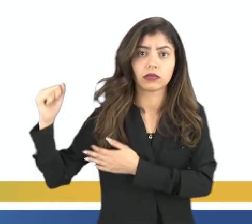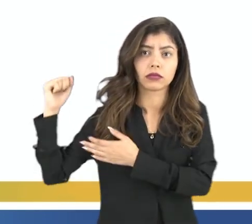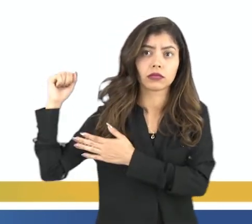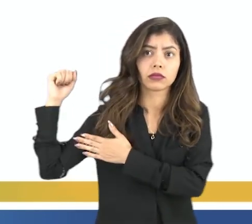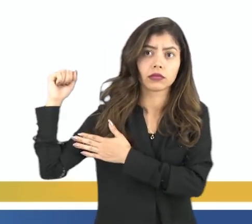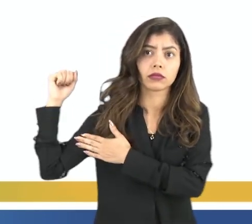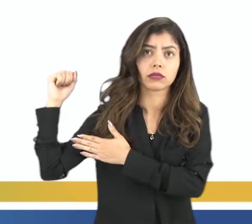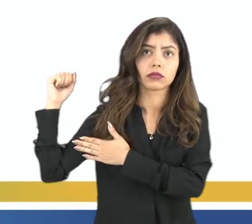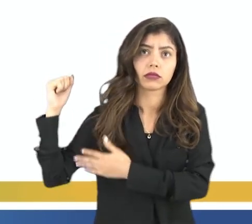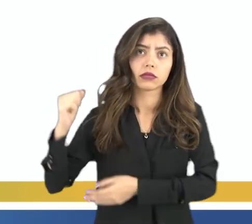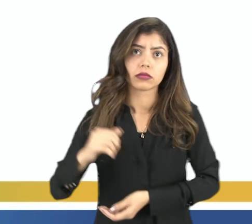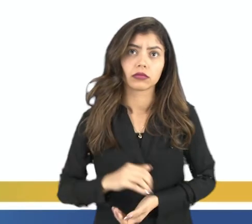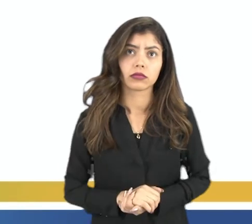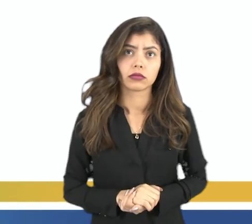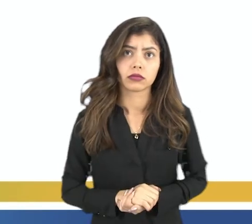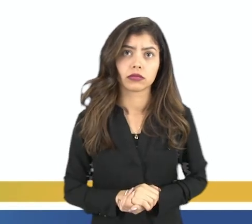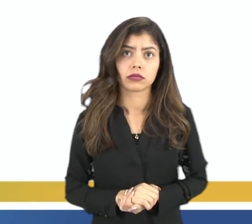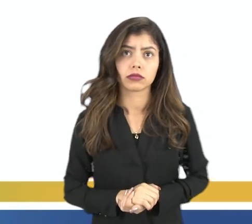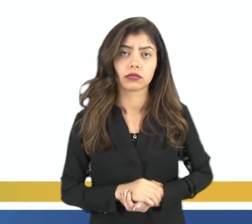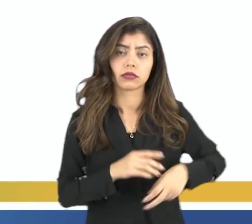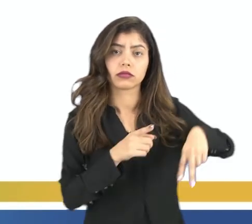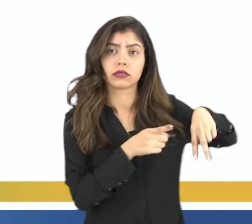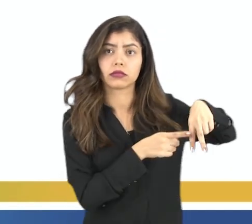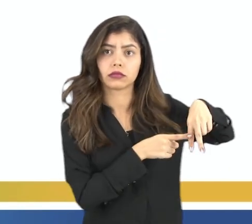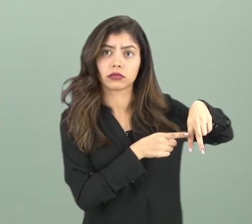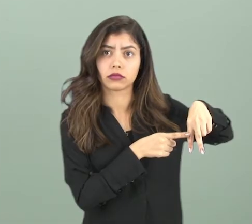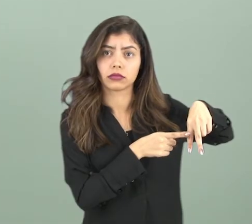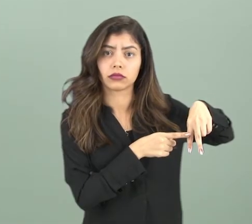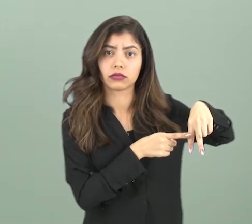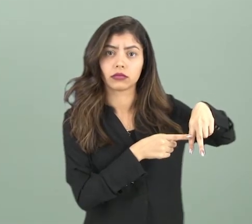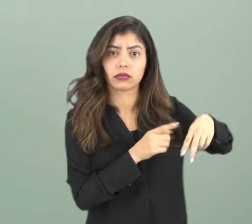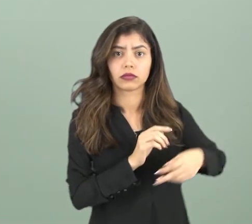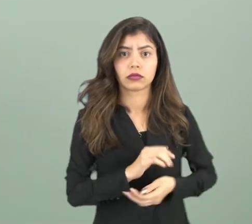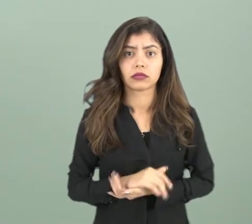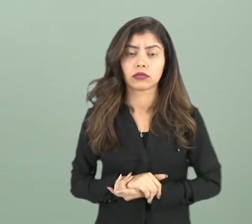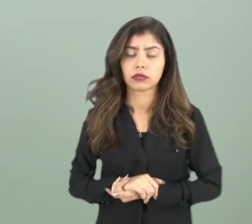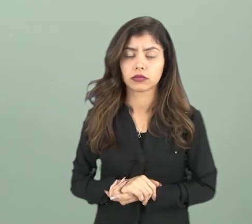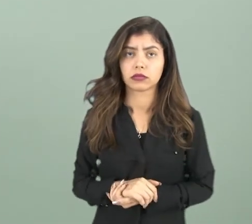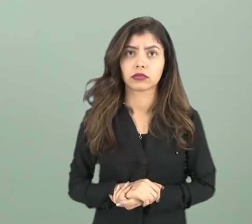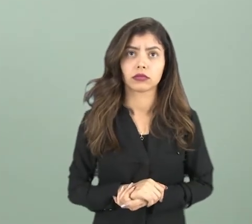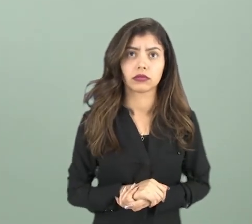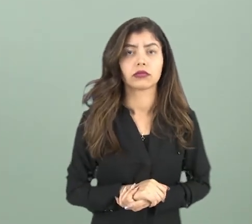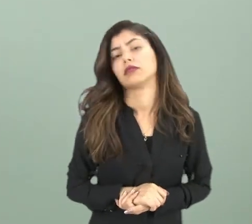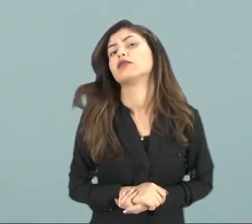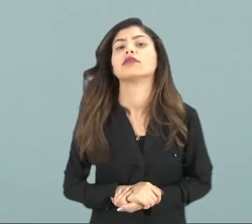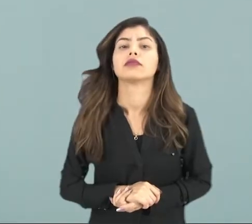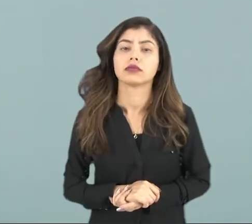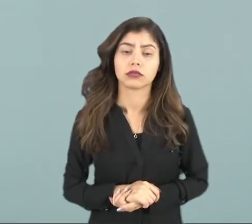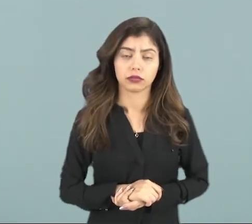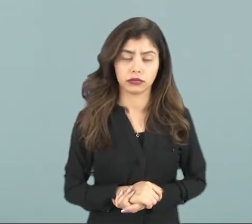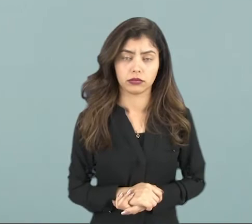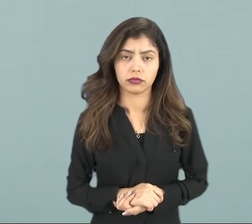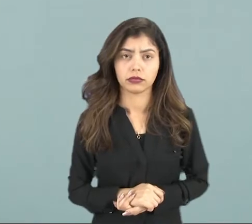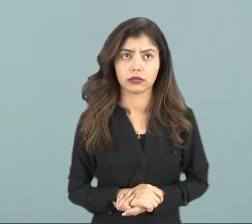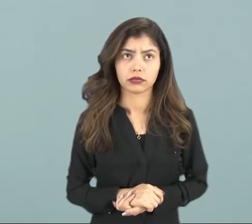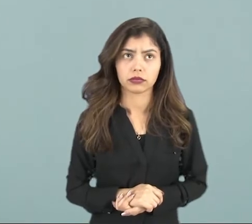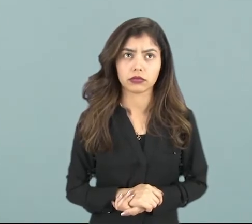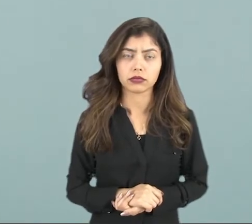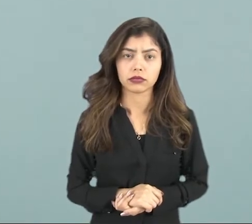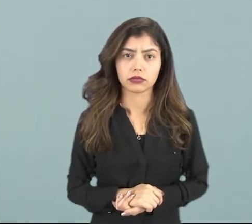arm e leg, ou legs, né? Aí tem como são as duas pernas que estão aí, eu botei também a sua forma